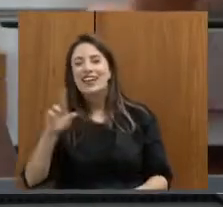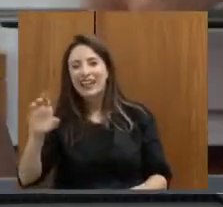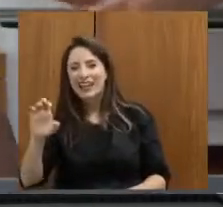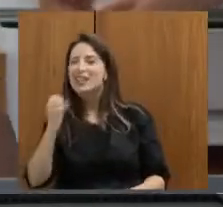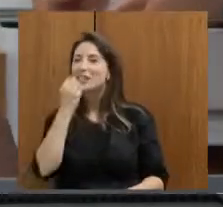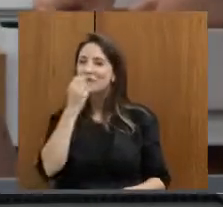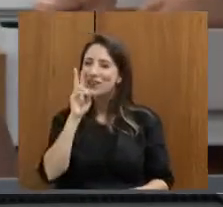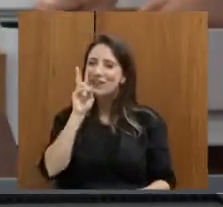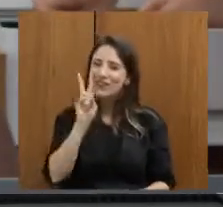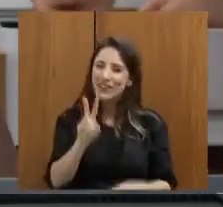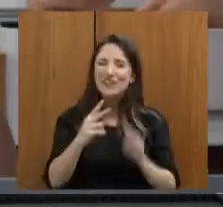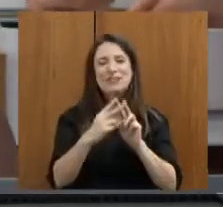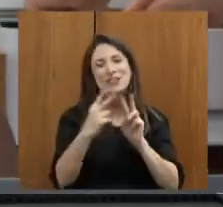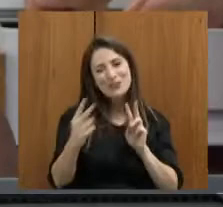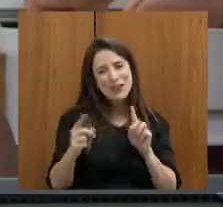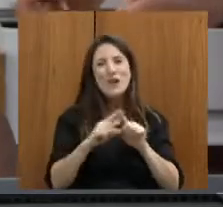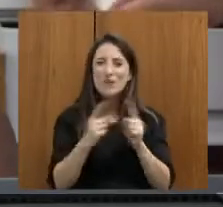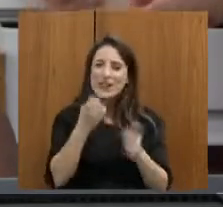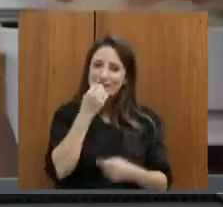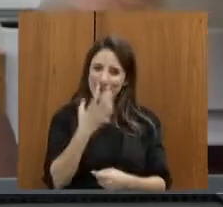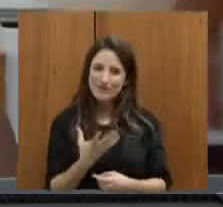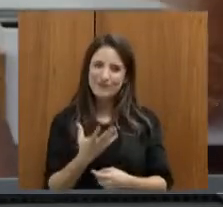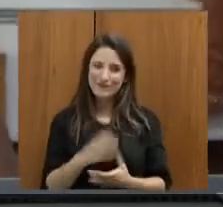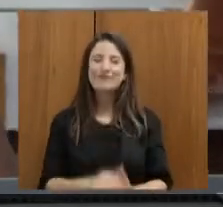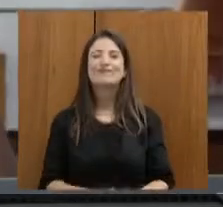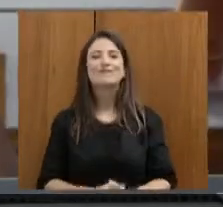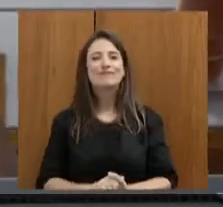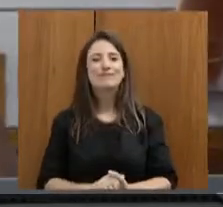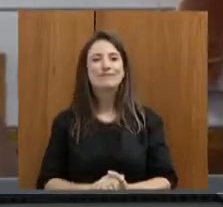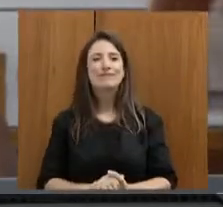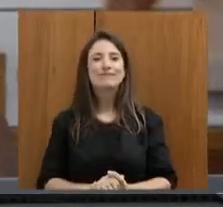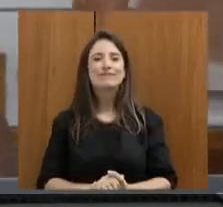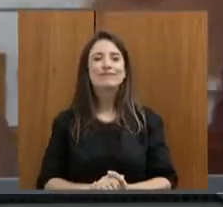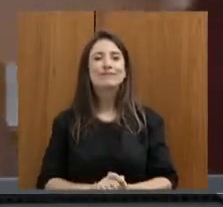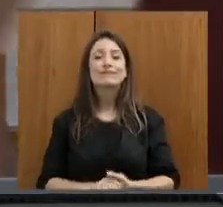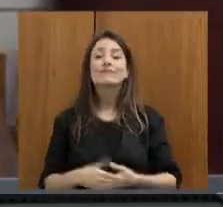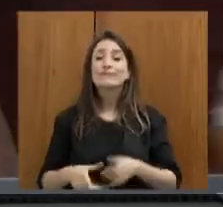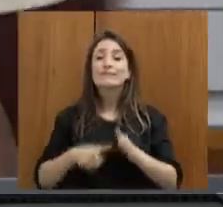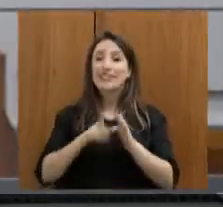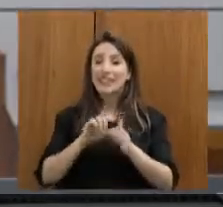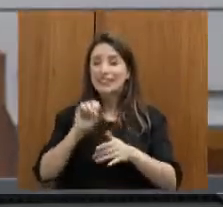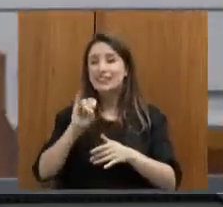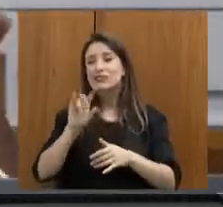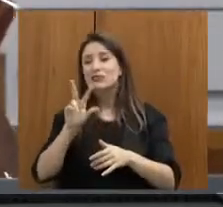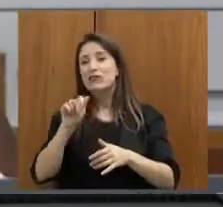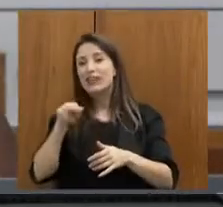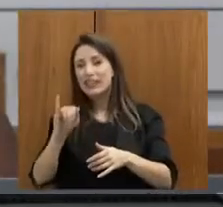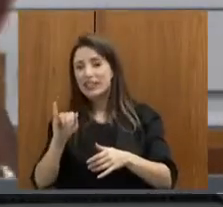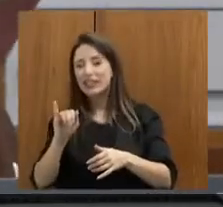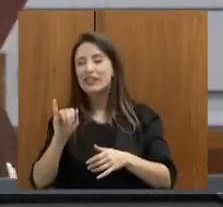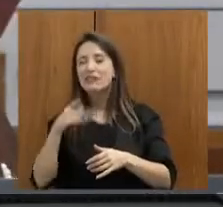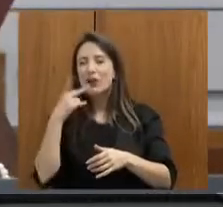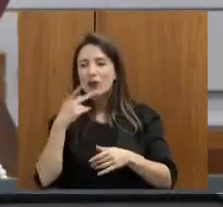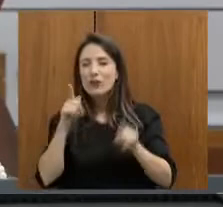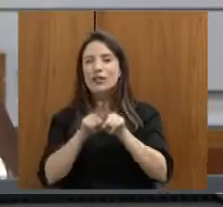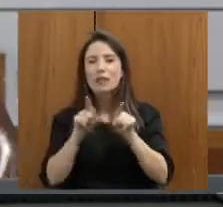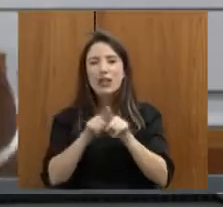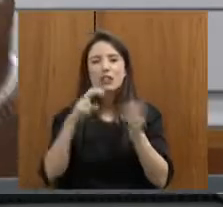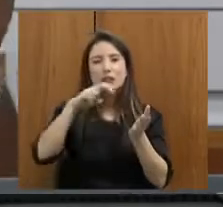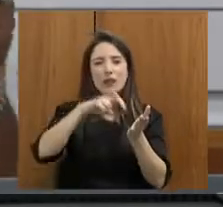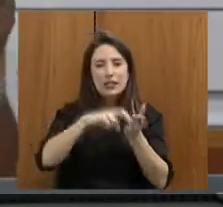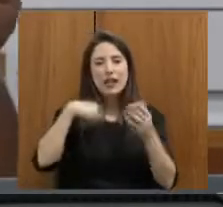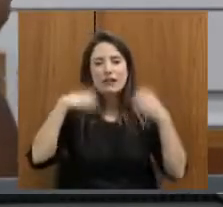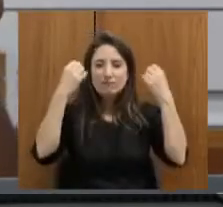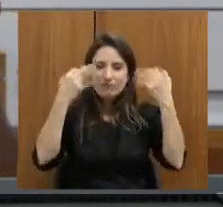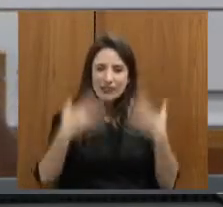virtualmente o plano que silvanise é citou que eu citei de manhã que Andreia